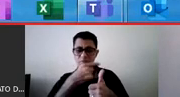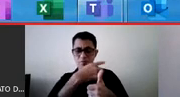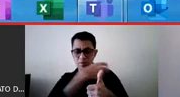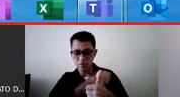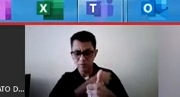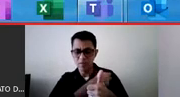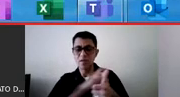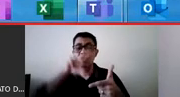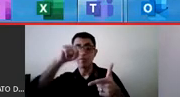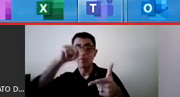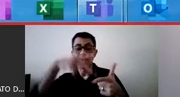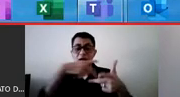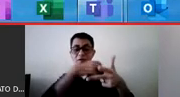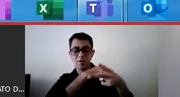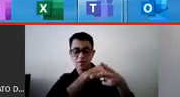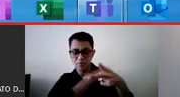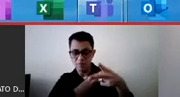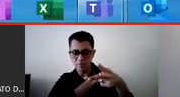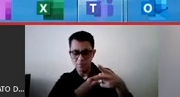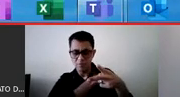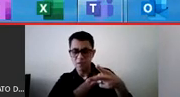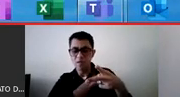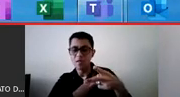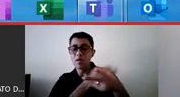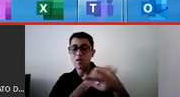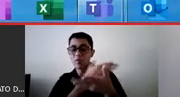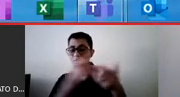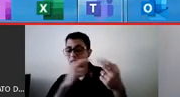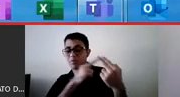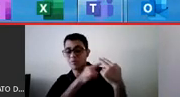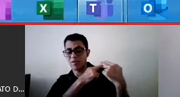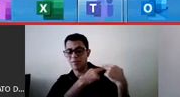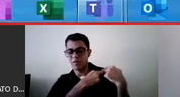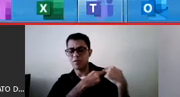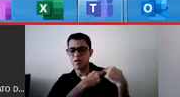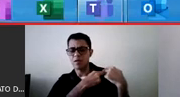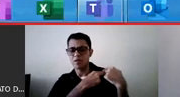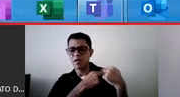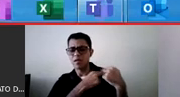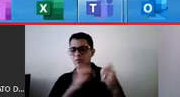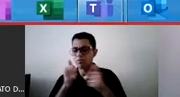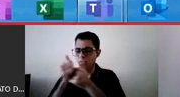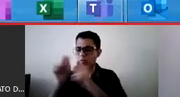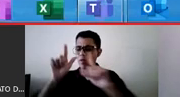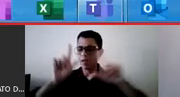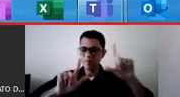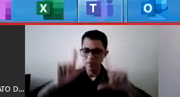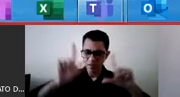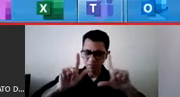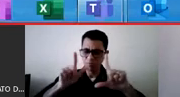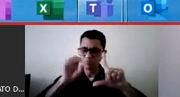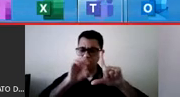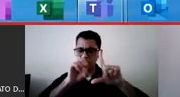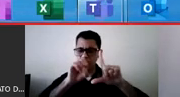breve a gente vai chegar à segunda dose. É uma responsabilidade. A gente pode tá acompanhando aí pela televisão, pela